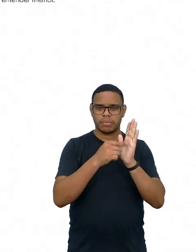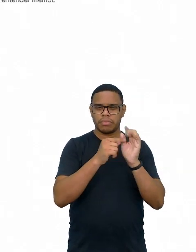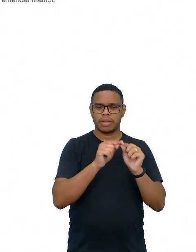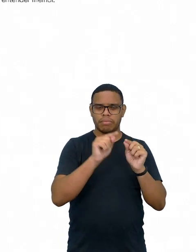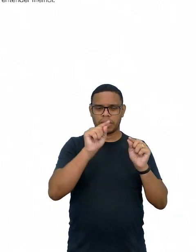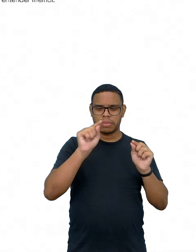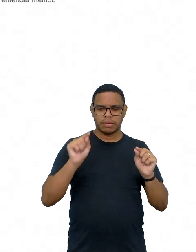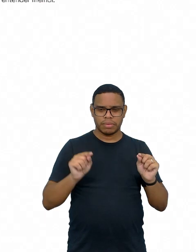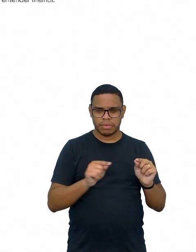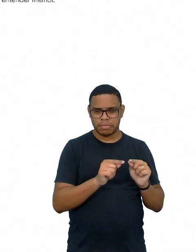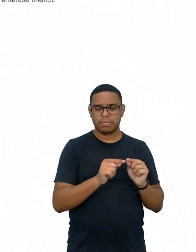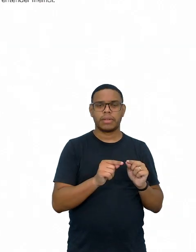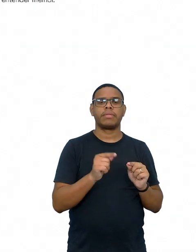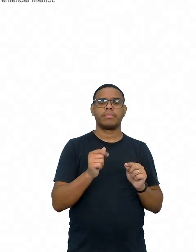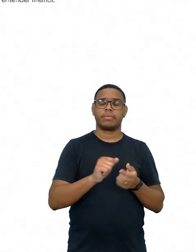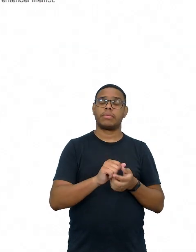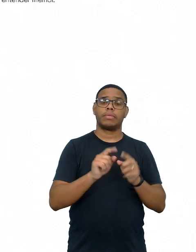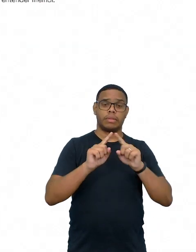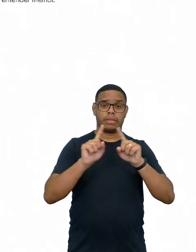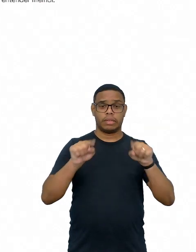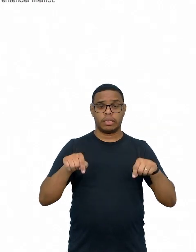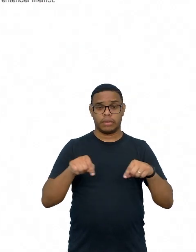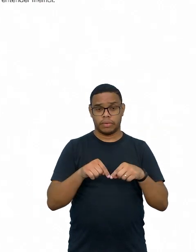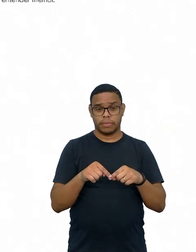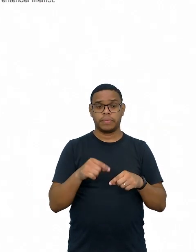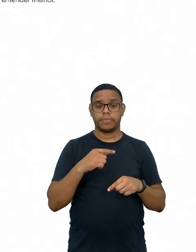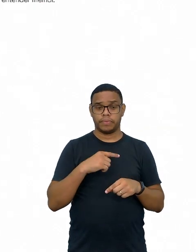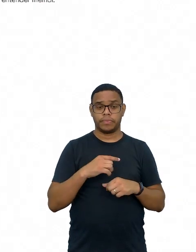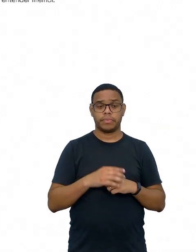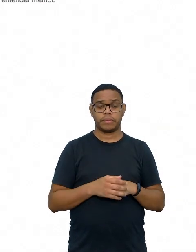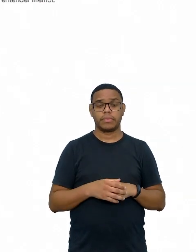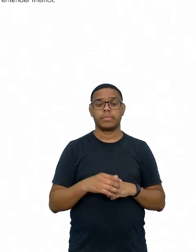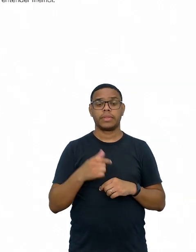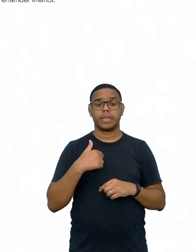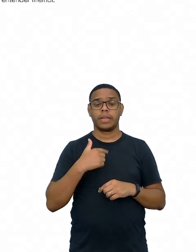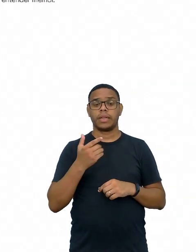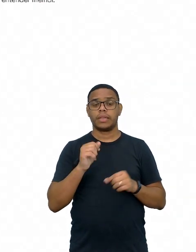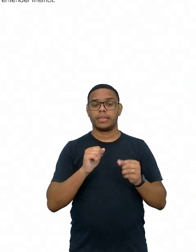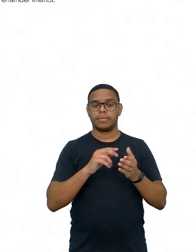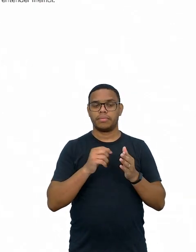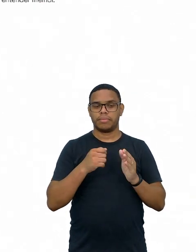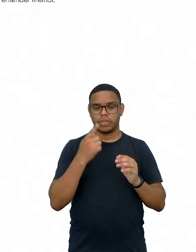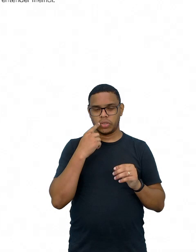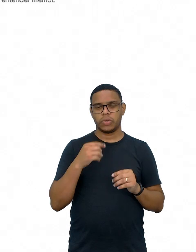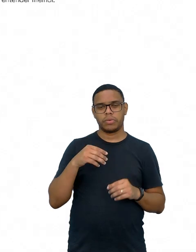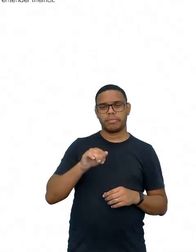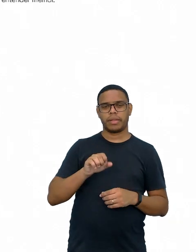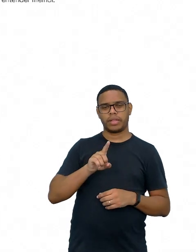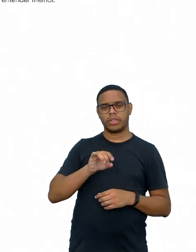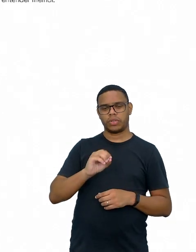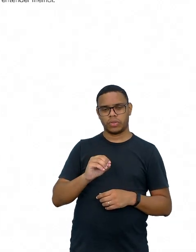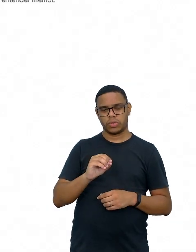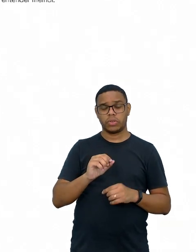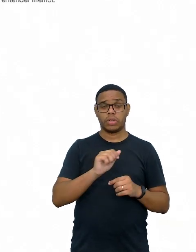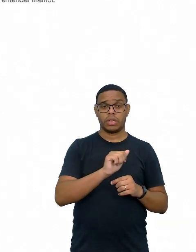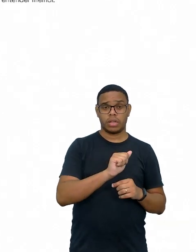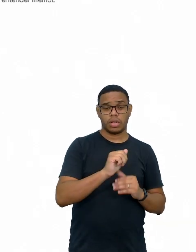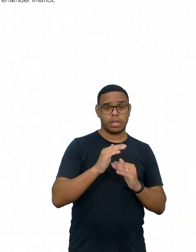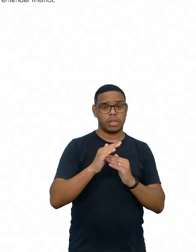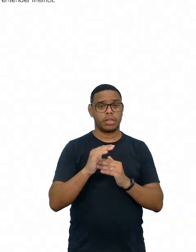né? Ele tem lá um triângulo e ele pede o ponto médio do lado AB,